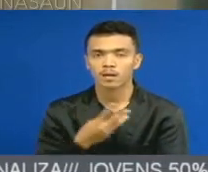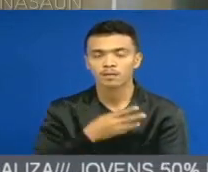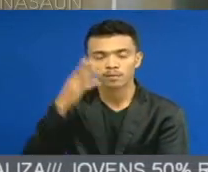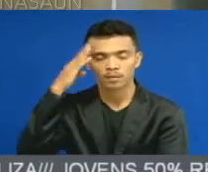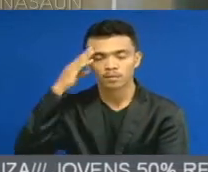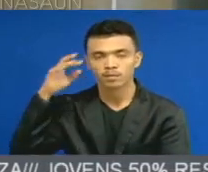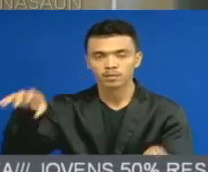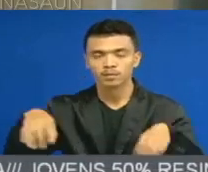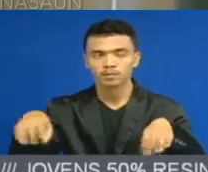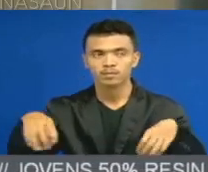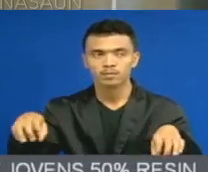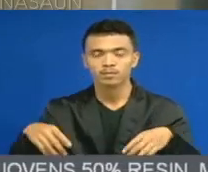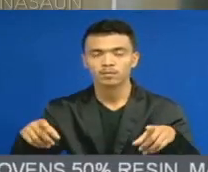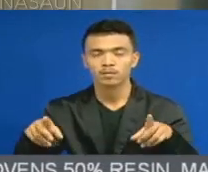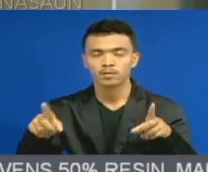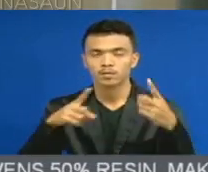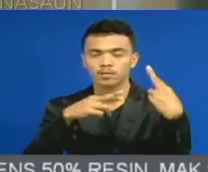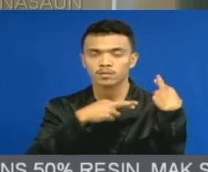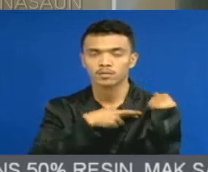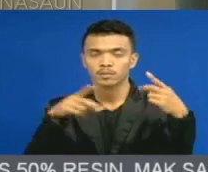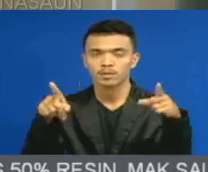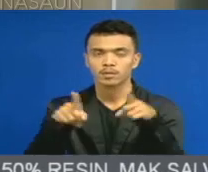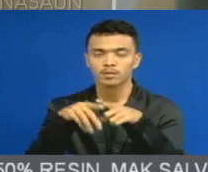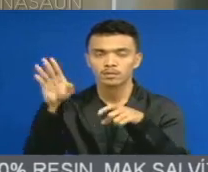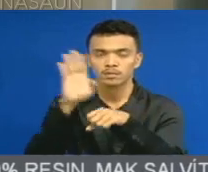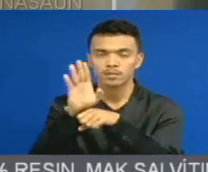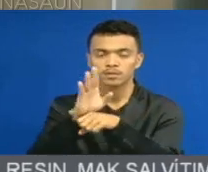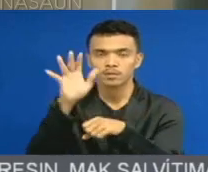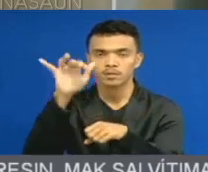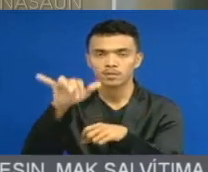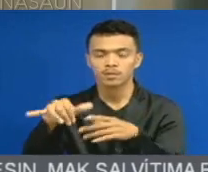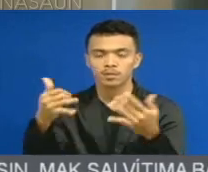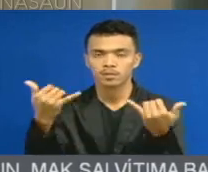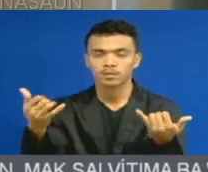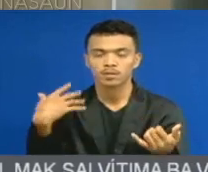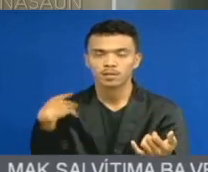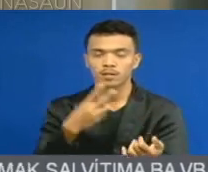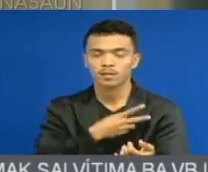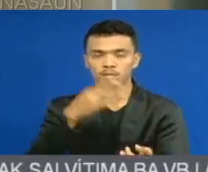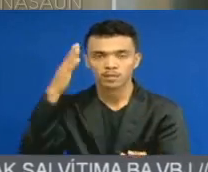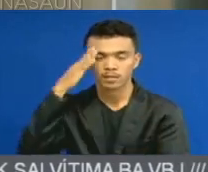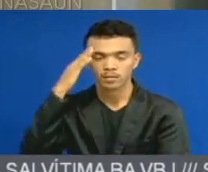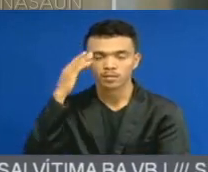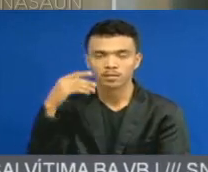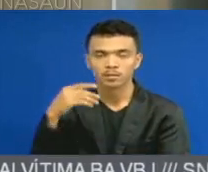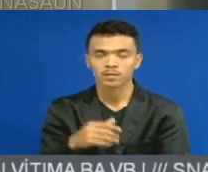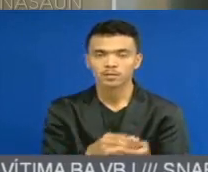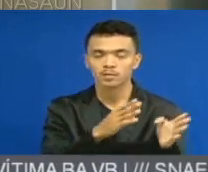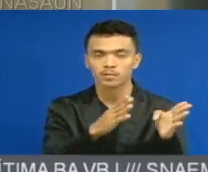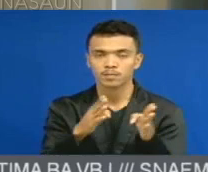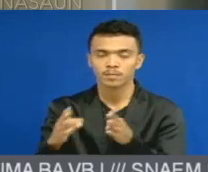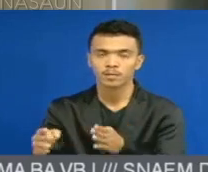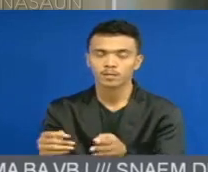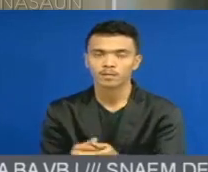Turismo, nek nar idamos atau rekonoban negociante ambulante serne. Mabia agora daw, ame hanuin ona mi usida para ita se organiza tenen no sa blande